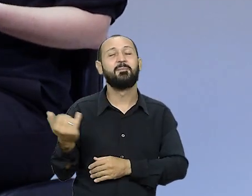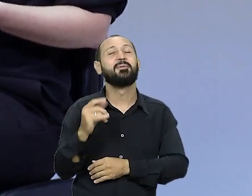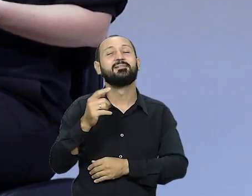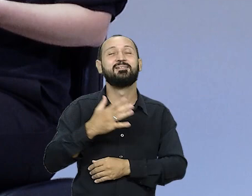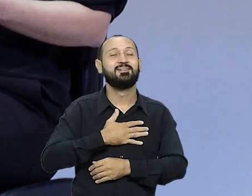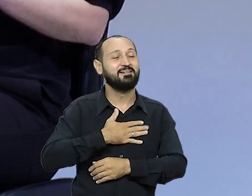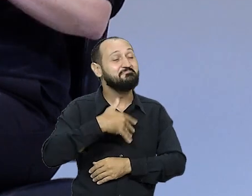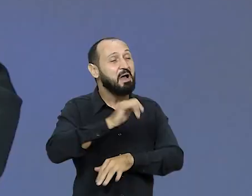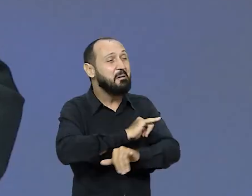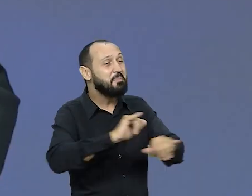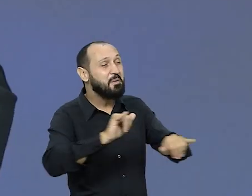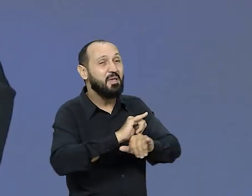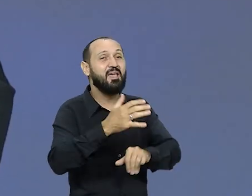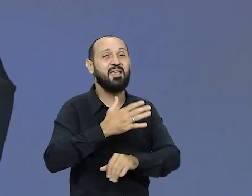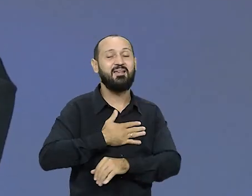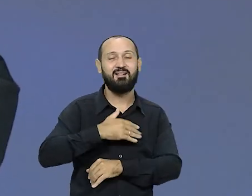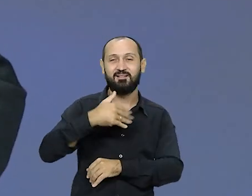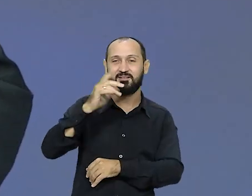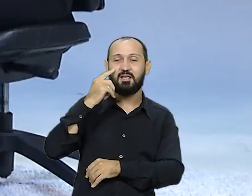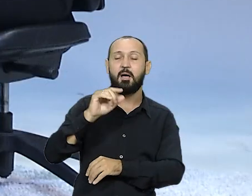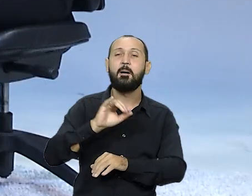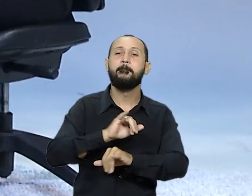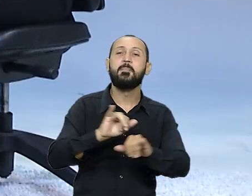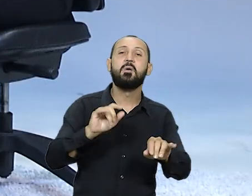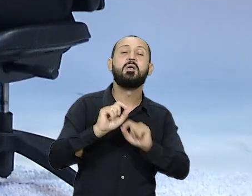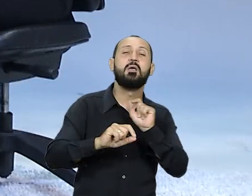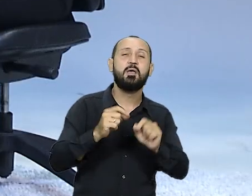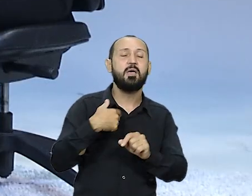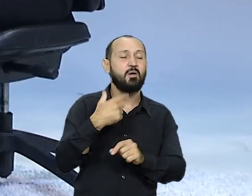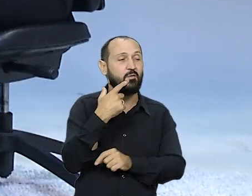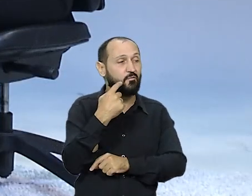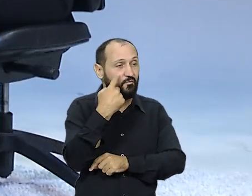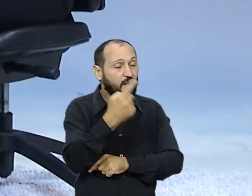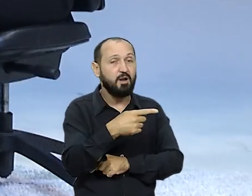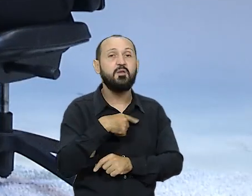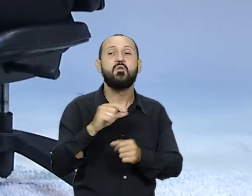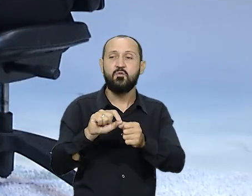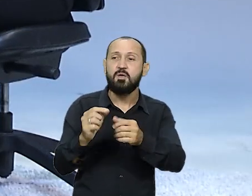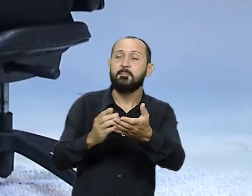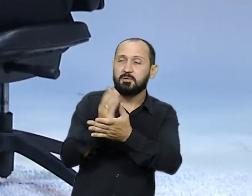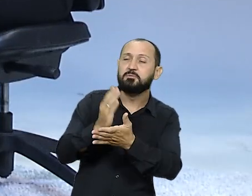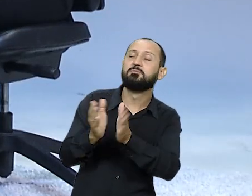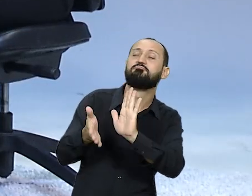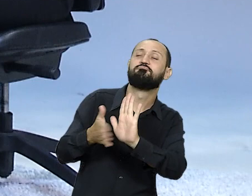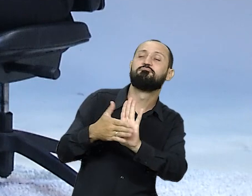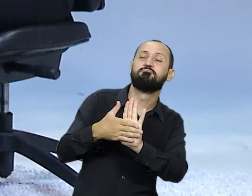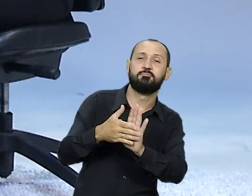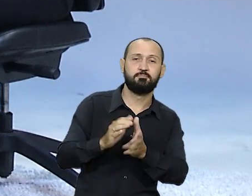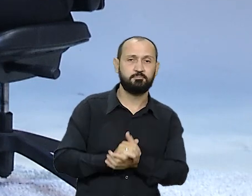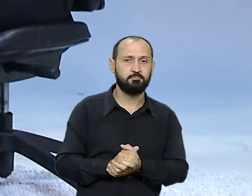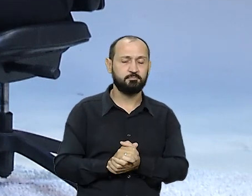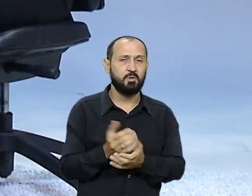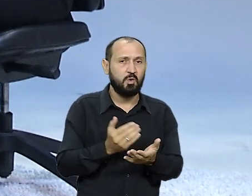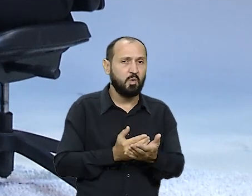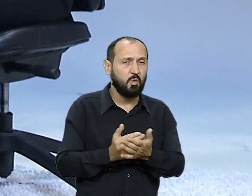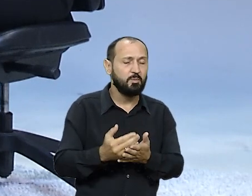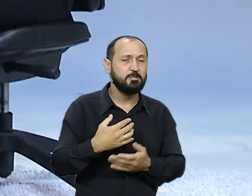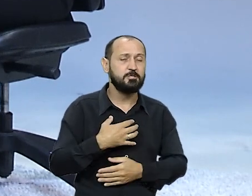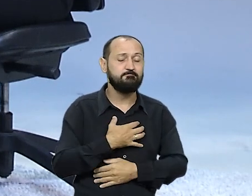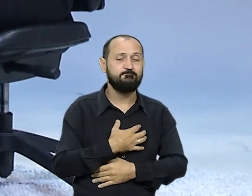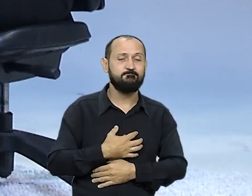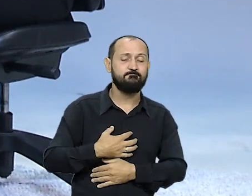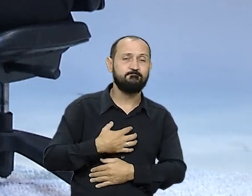com você. Essa é a maior propaganda que você pode ter, né? Essa é a maior propaganda, a nossa propaganda é a boca a boca, olha, eu fiz, eu passei, que bom.